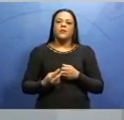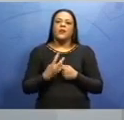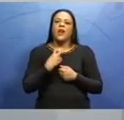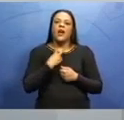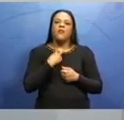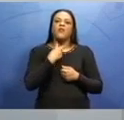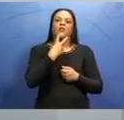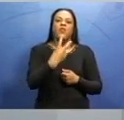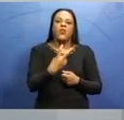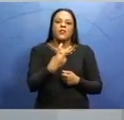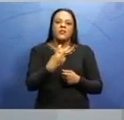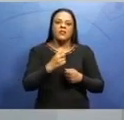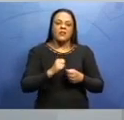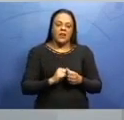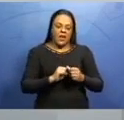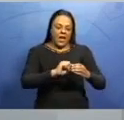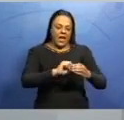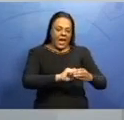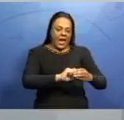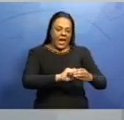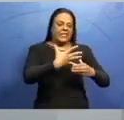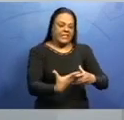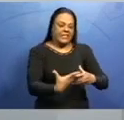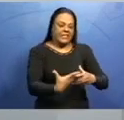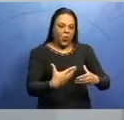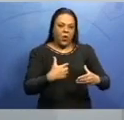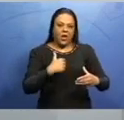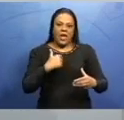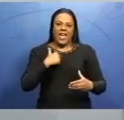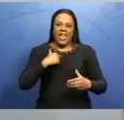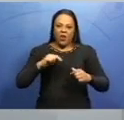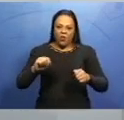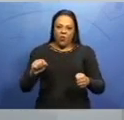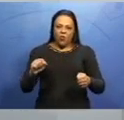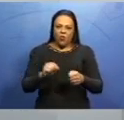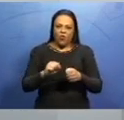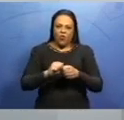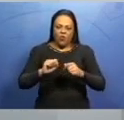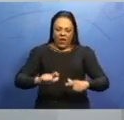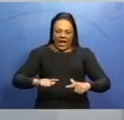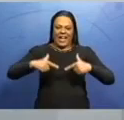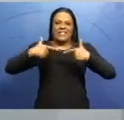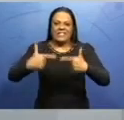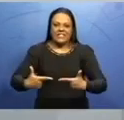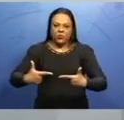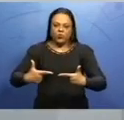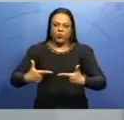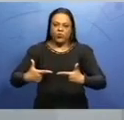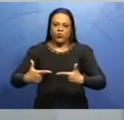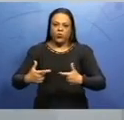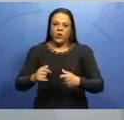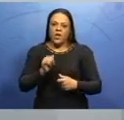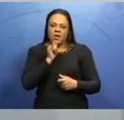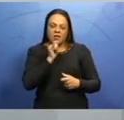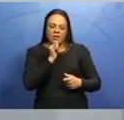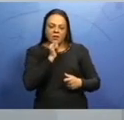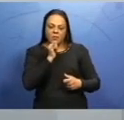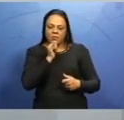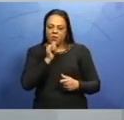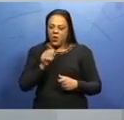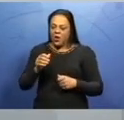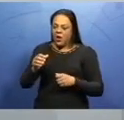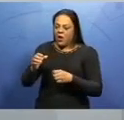Voz ativa. Ocorre quando o sujeito pratica a ação expressa pelo verbo. O menino comeu